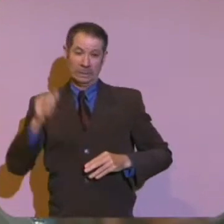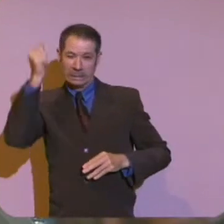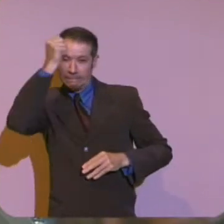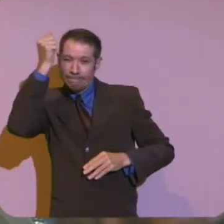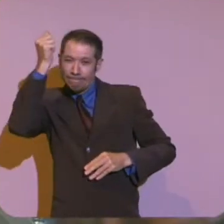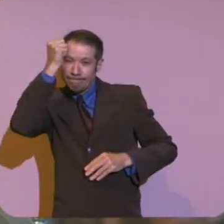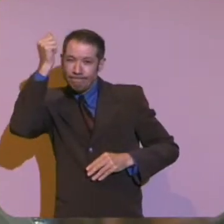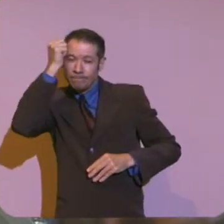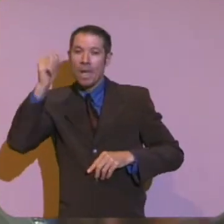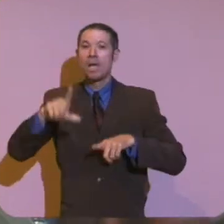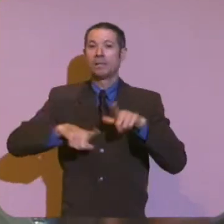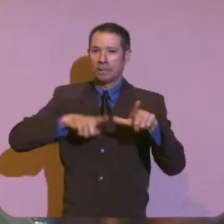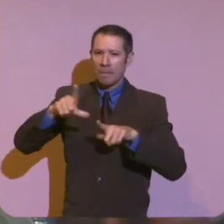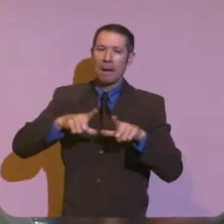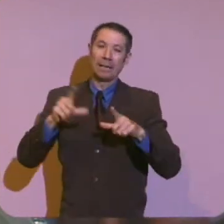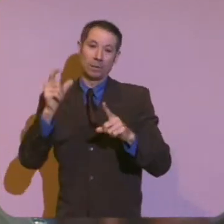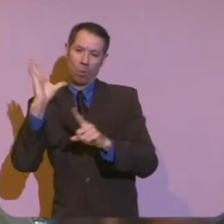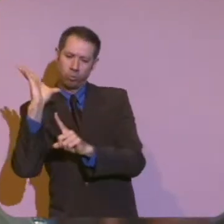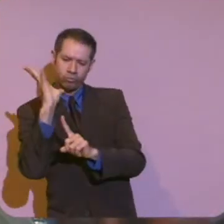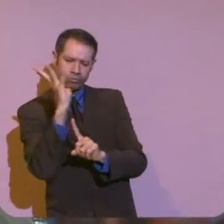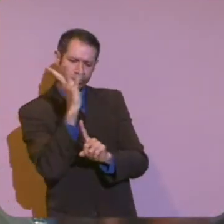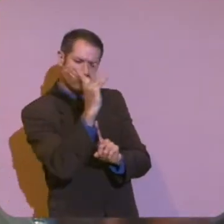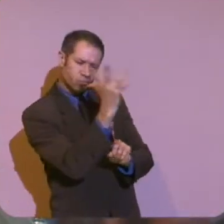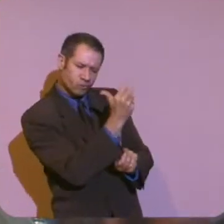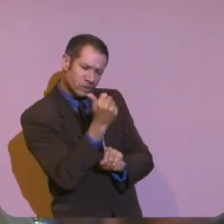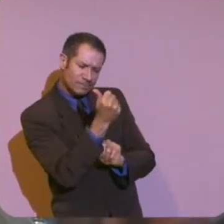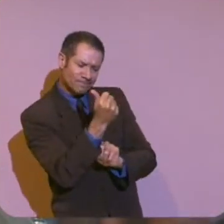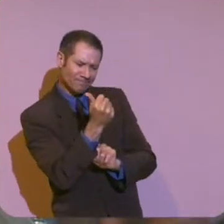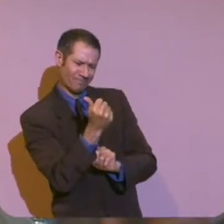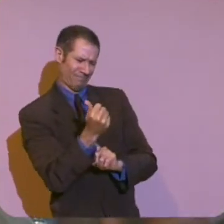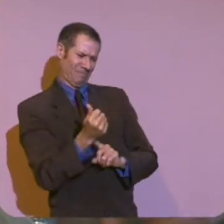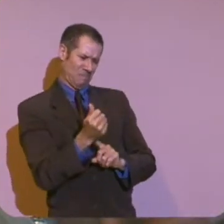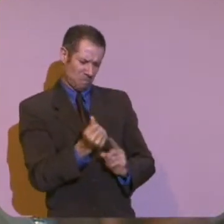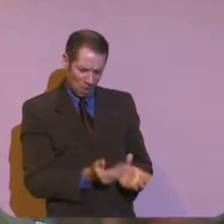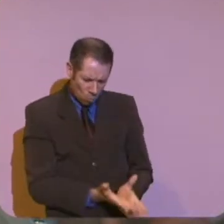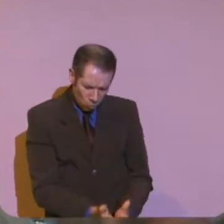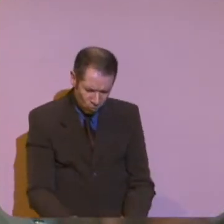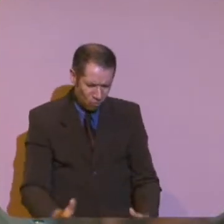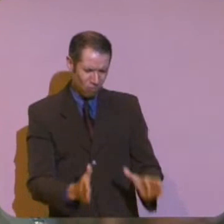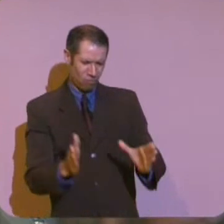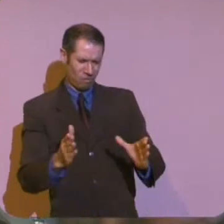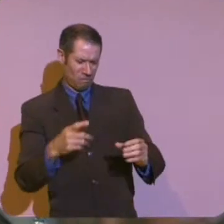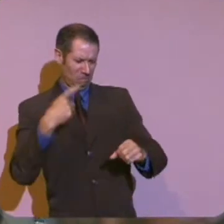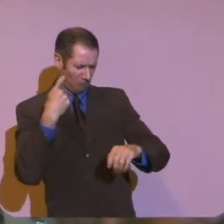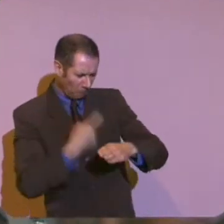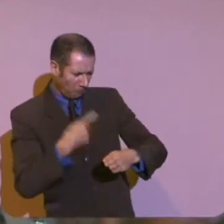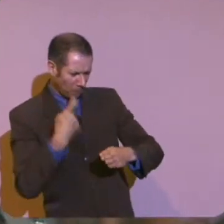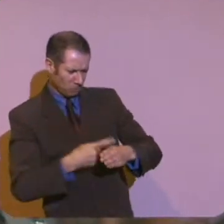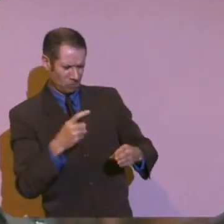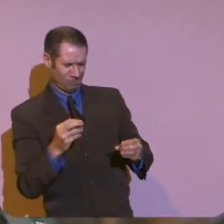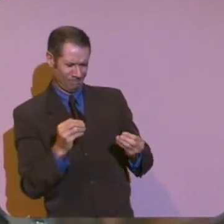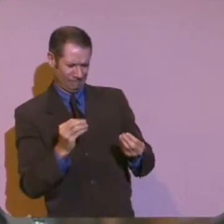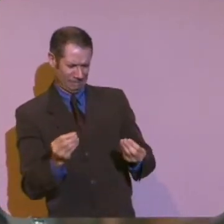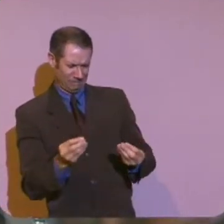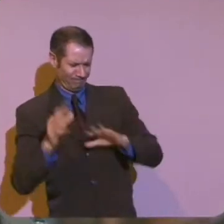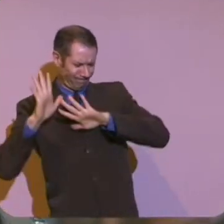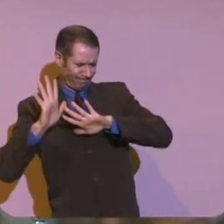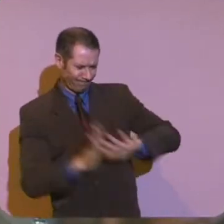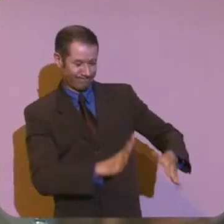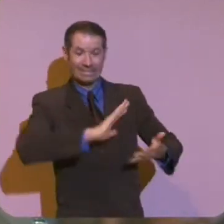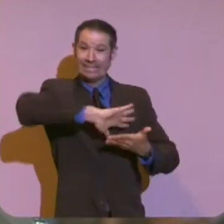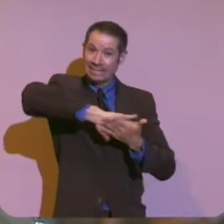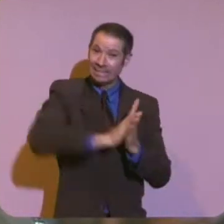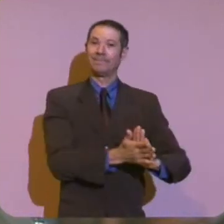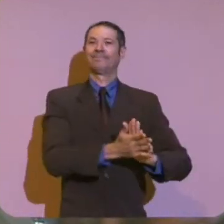o trabalho de um artista que não se conforma com o barro duro e inútil. É isso que Deus